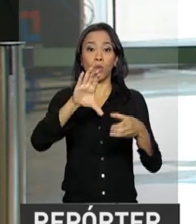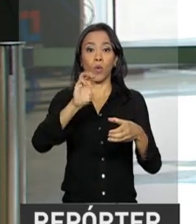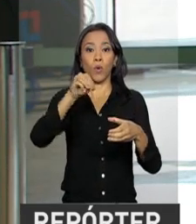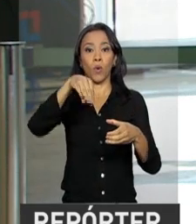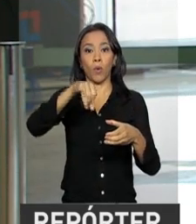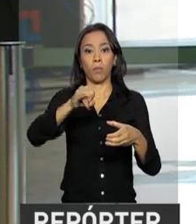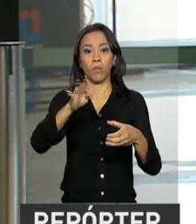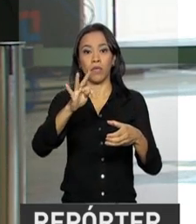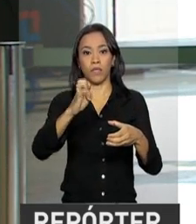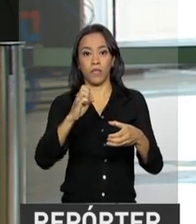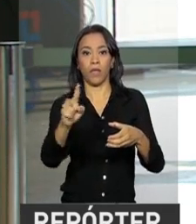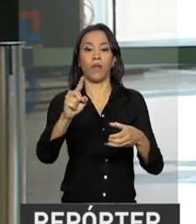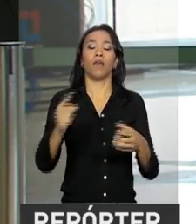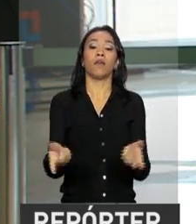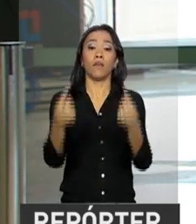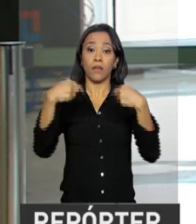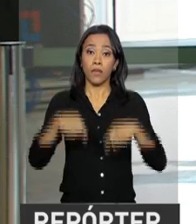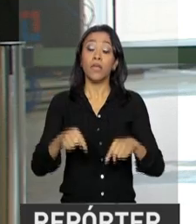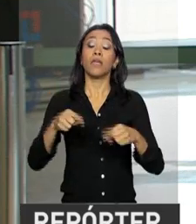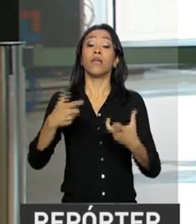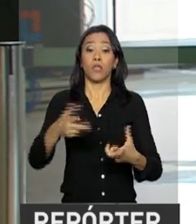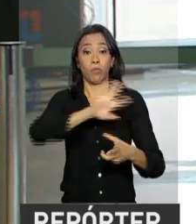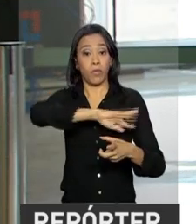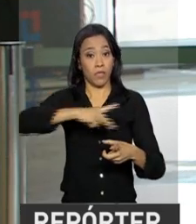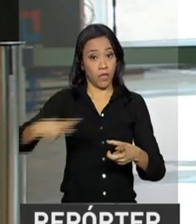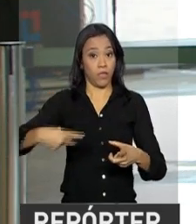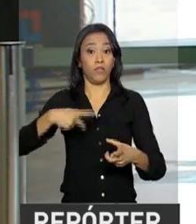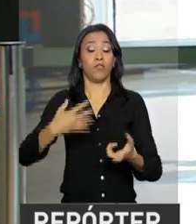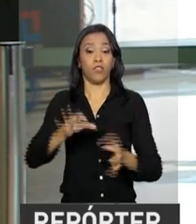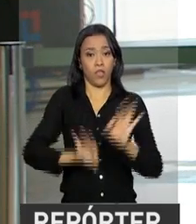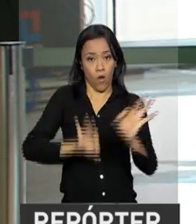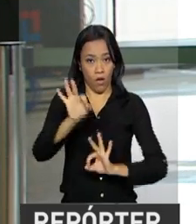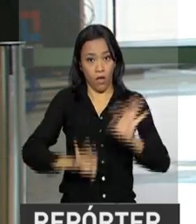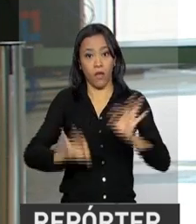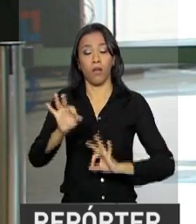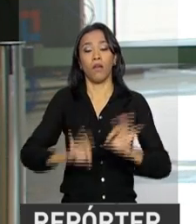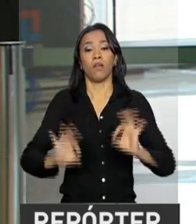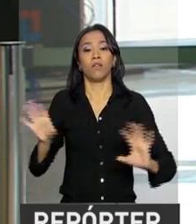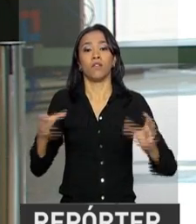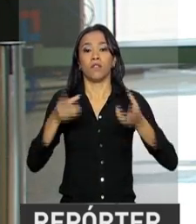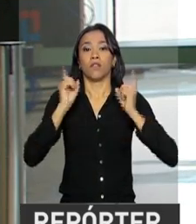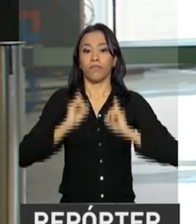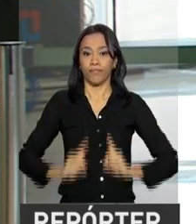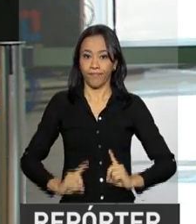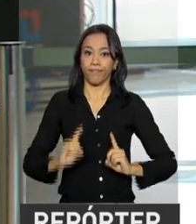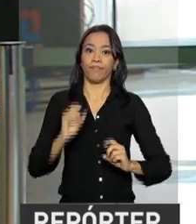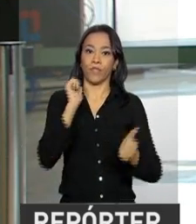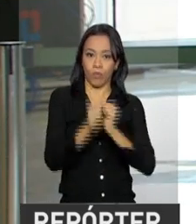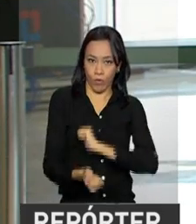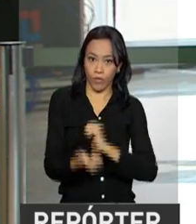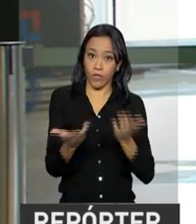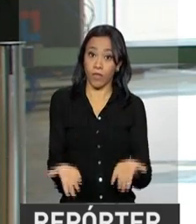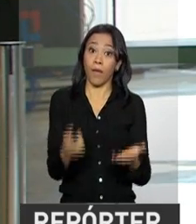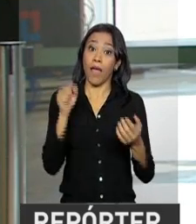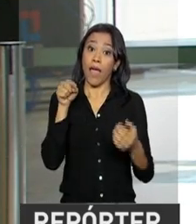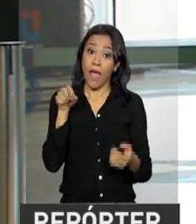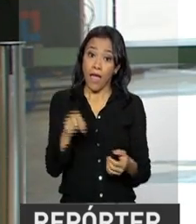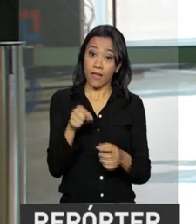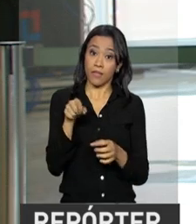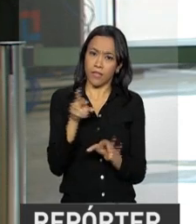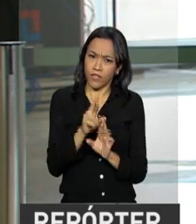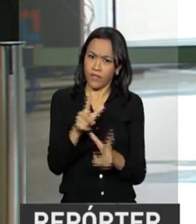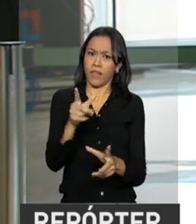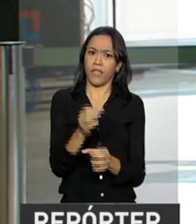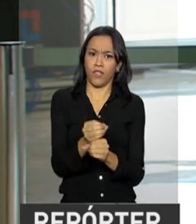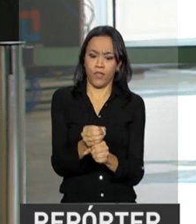nuzman e o presidente do comitê paralímpico brasileiro andw Parsons essa tocha Ela traz um diferencial aí da Tocha Olímpica to